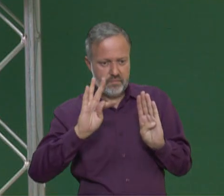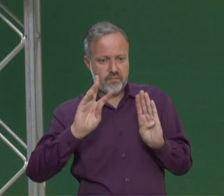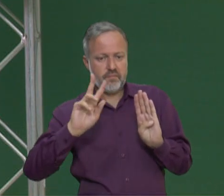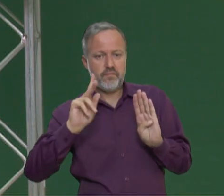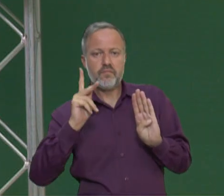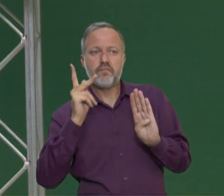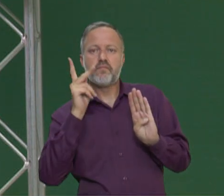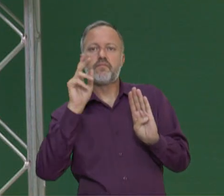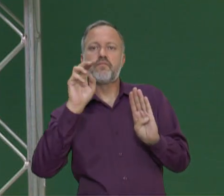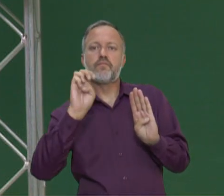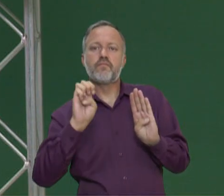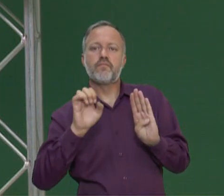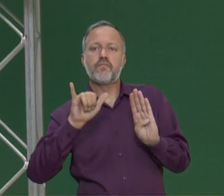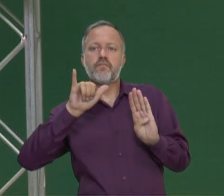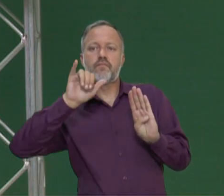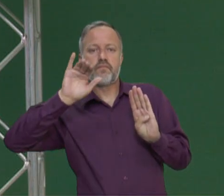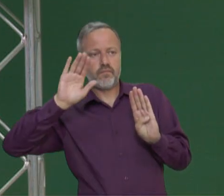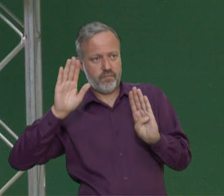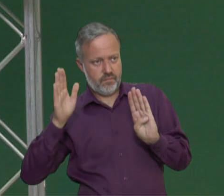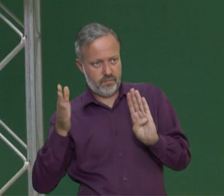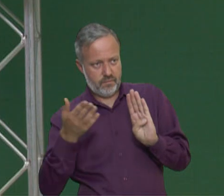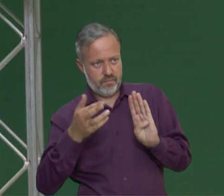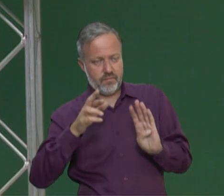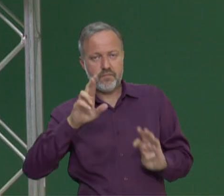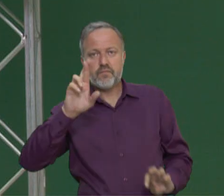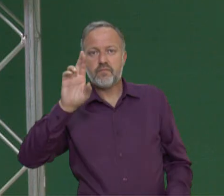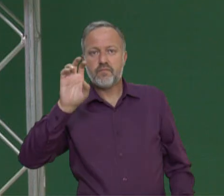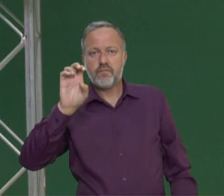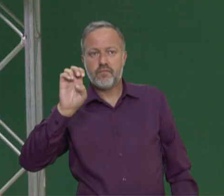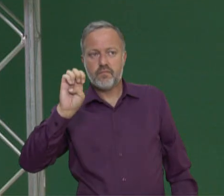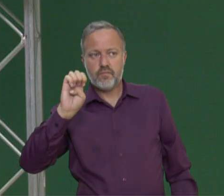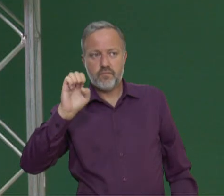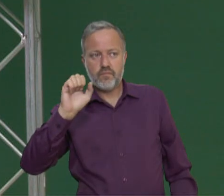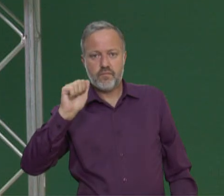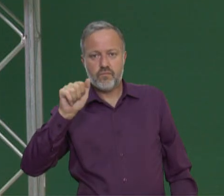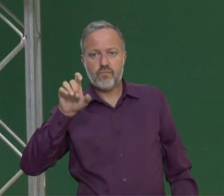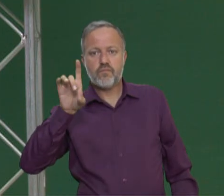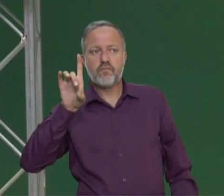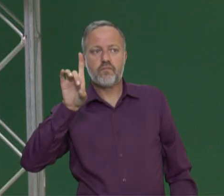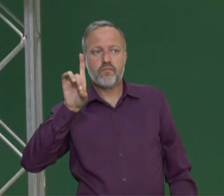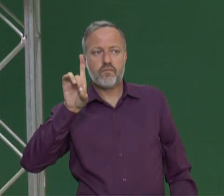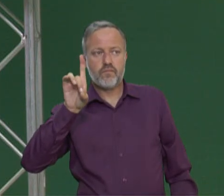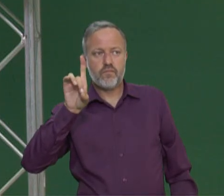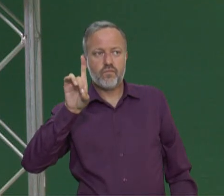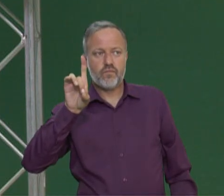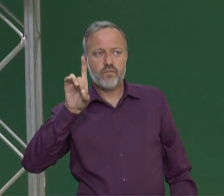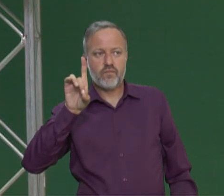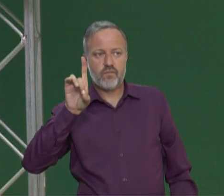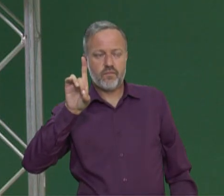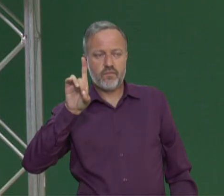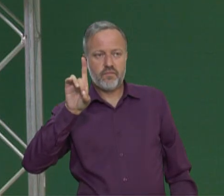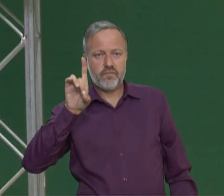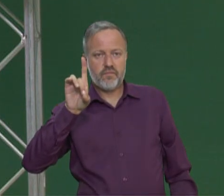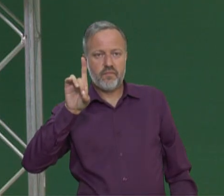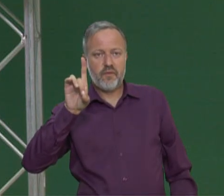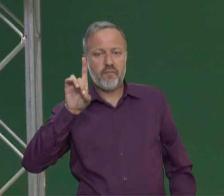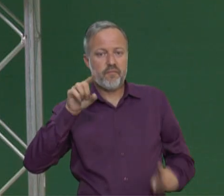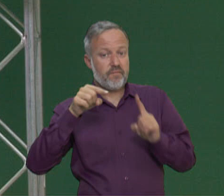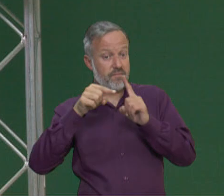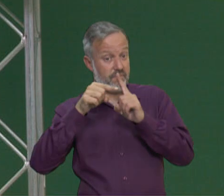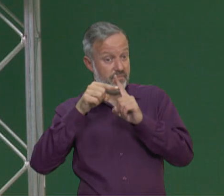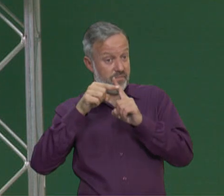infinitivo e vai para o passado simples ou para o passado particípio, ele vai ficar com essa